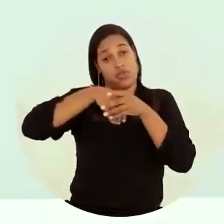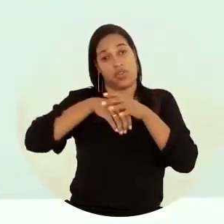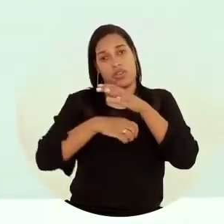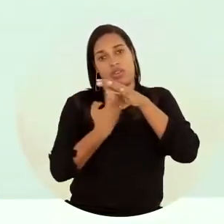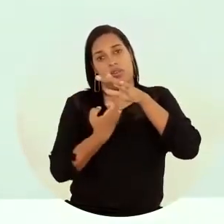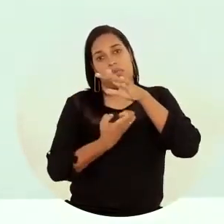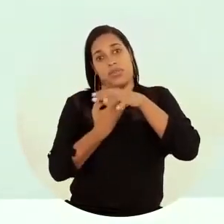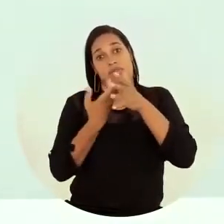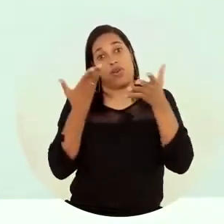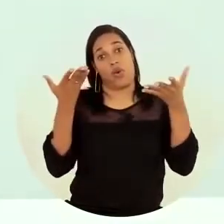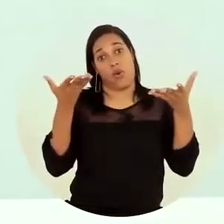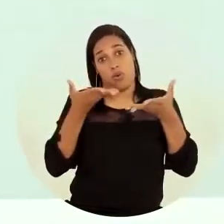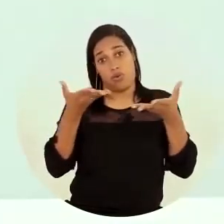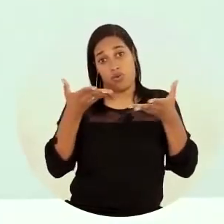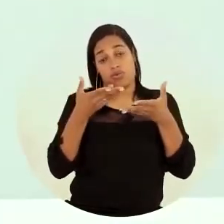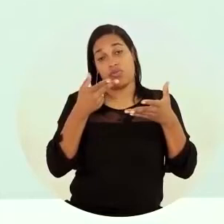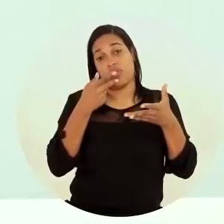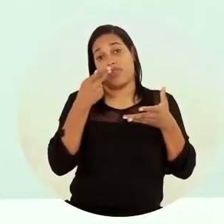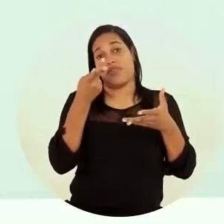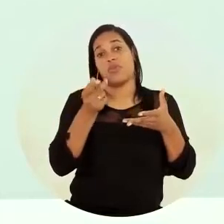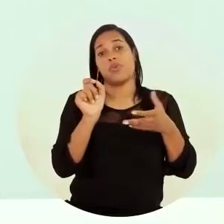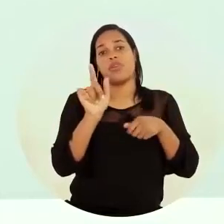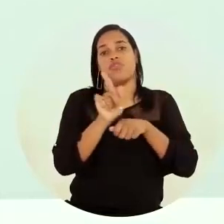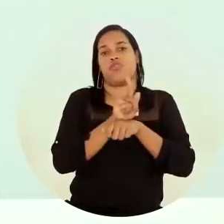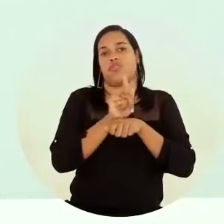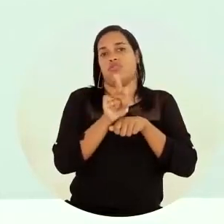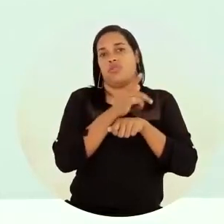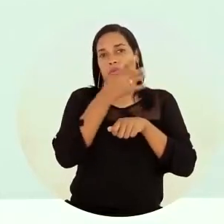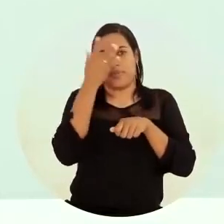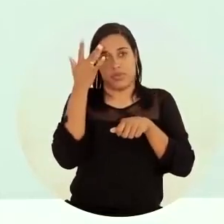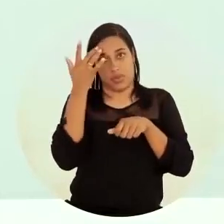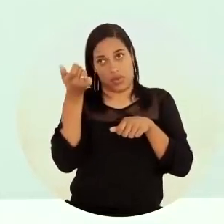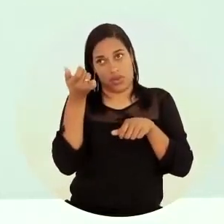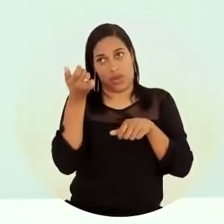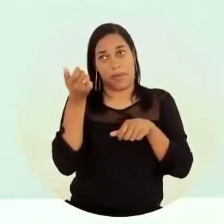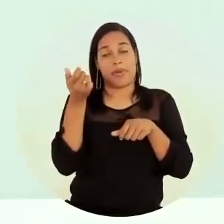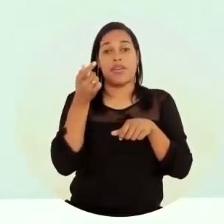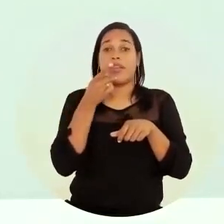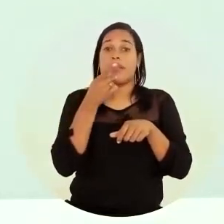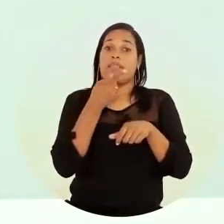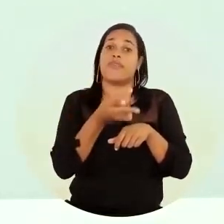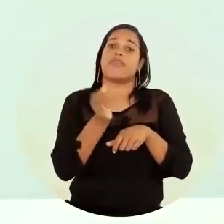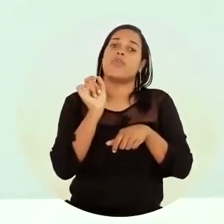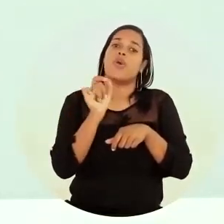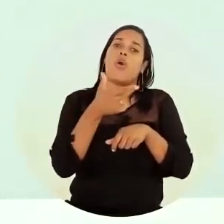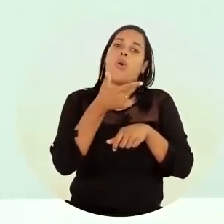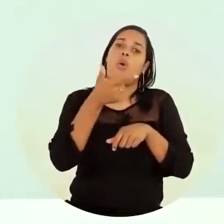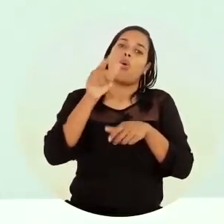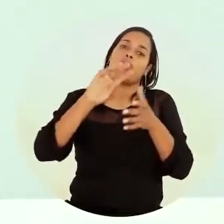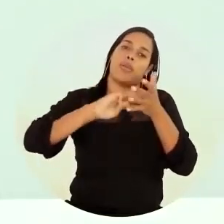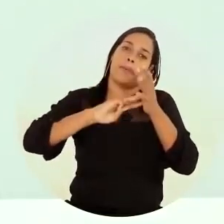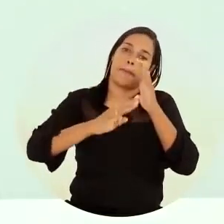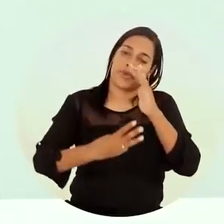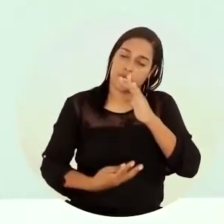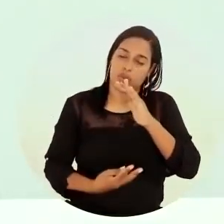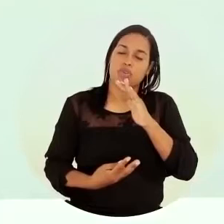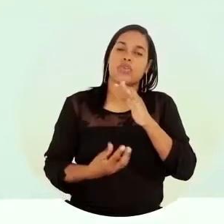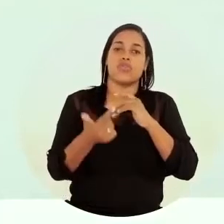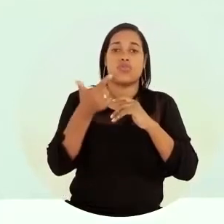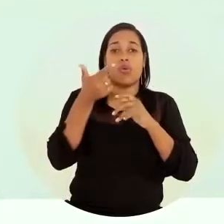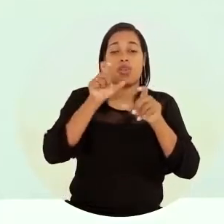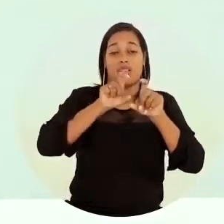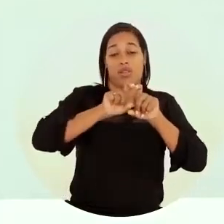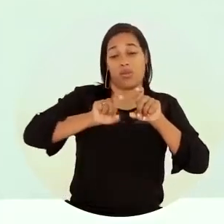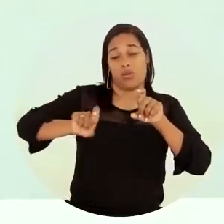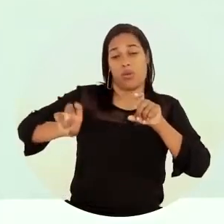outra nomenclatura que demonstre uma evolução da percepção da importância das pessoas dentro das organizações. Mas